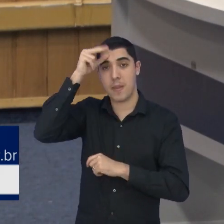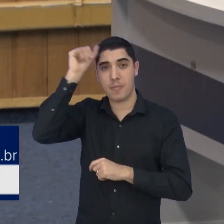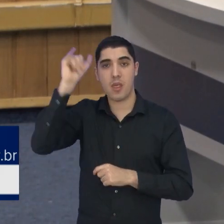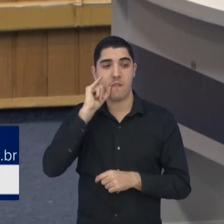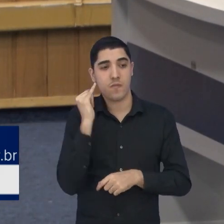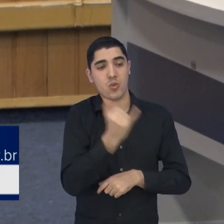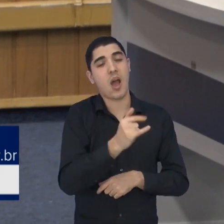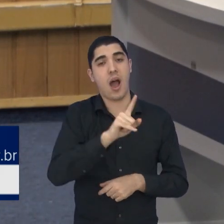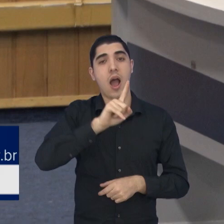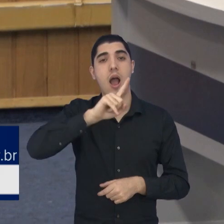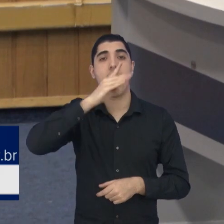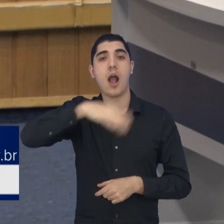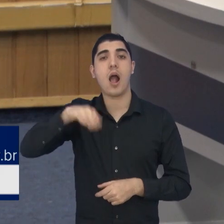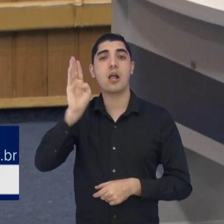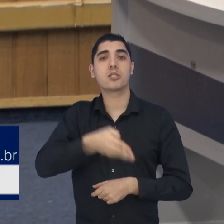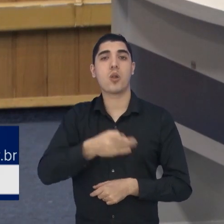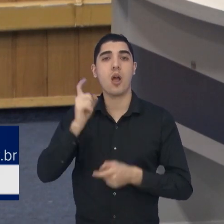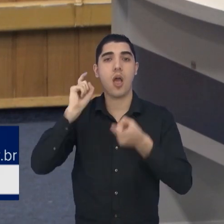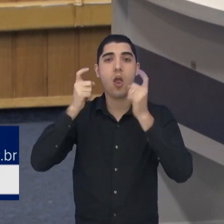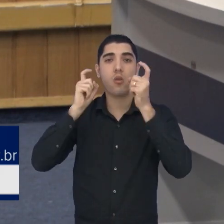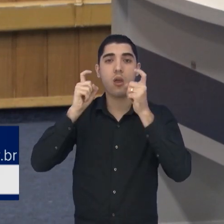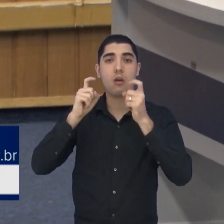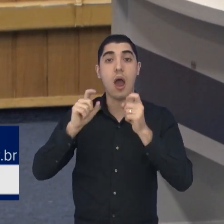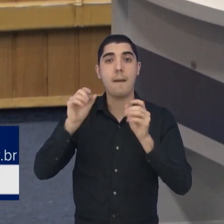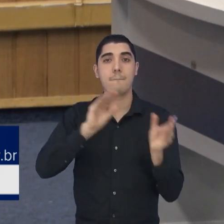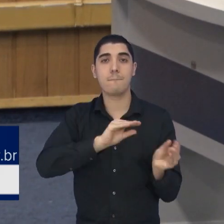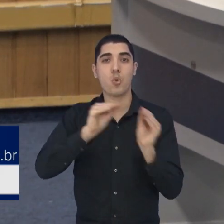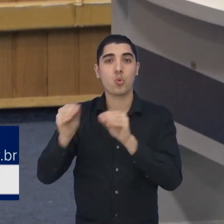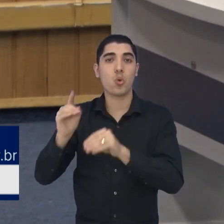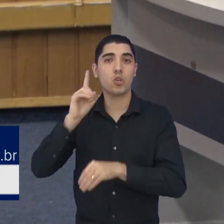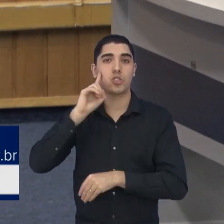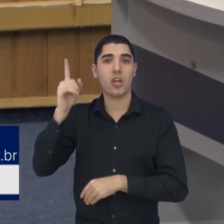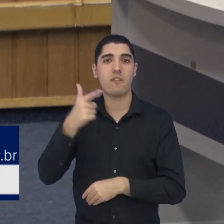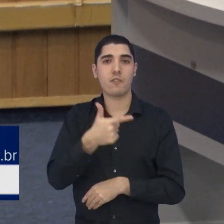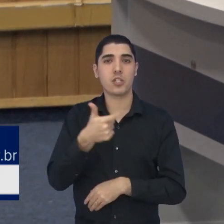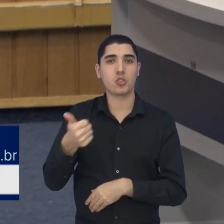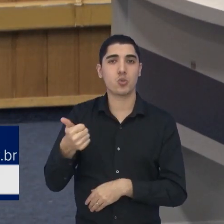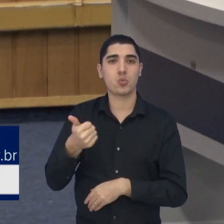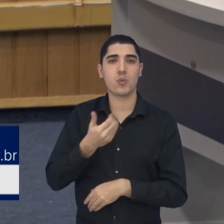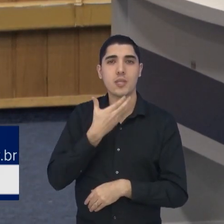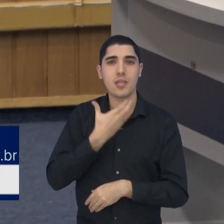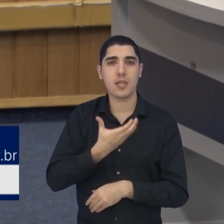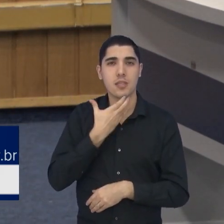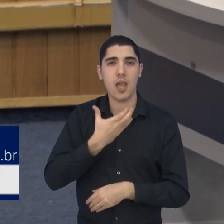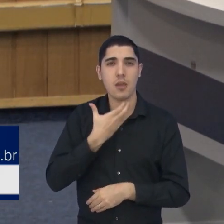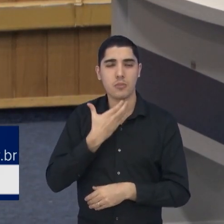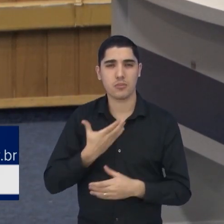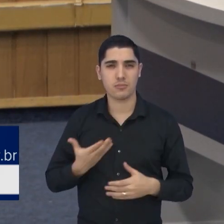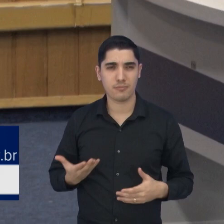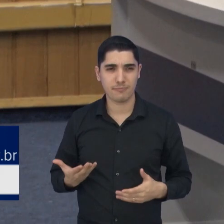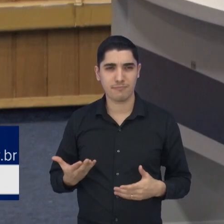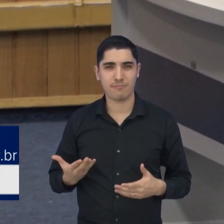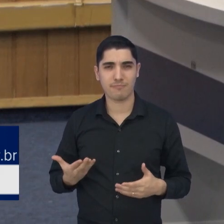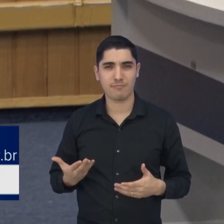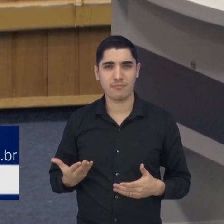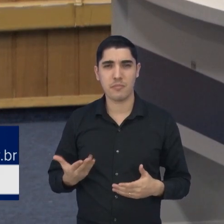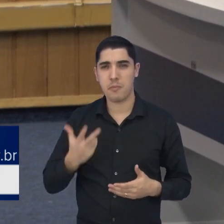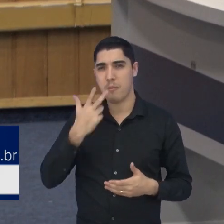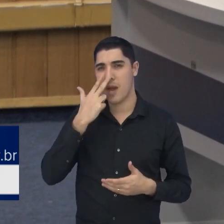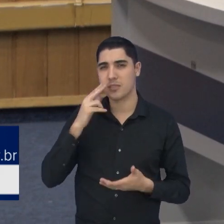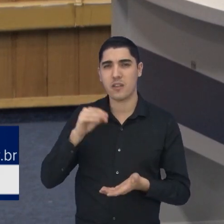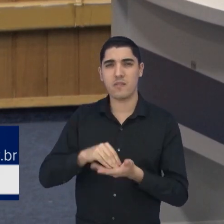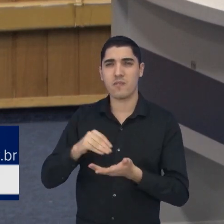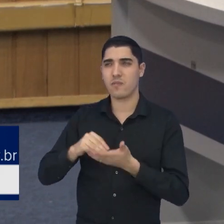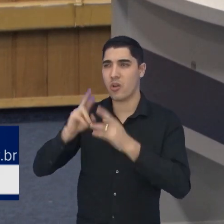né? E marcando uma reunião para o dia 21 de dezembro. Então, isso é um desrespeito